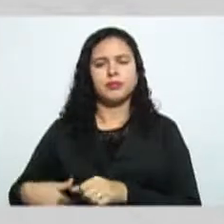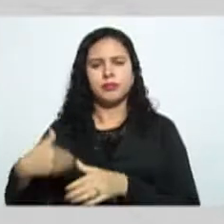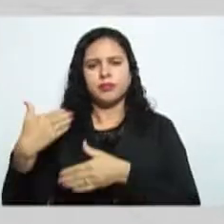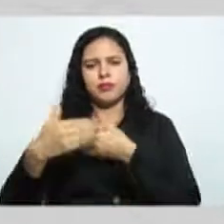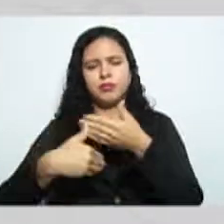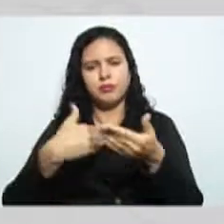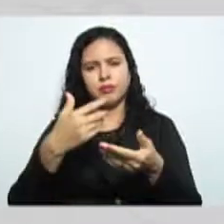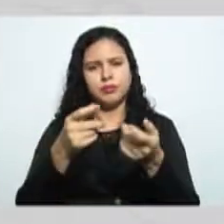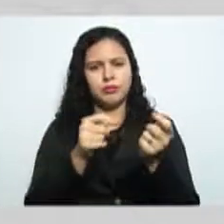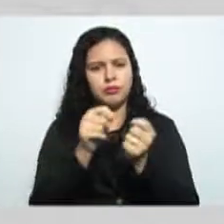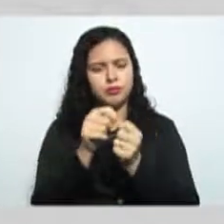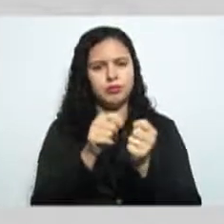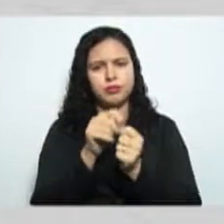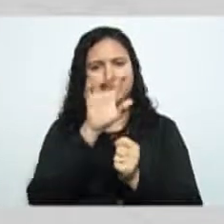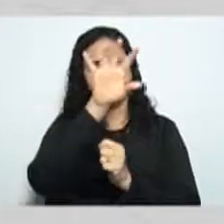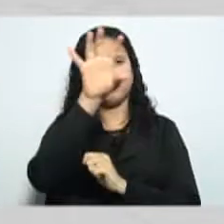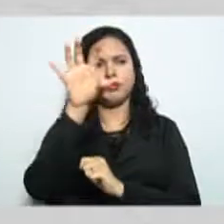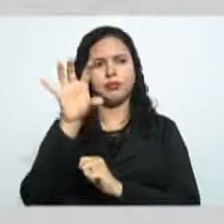econômico regional?